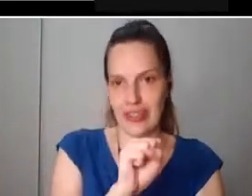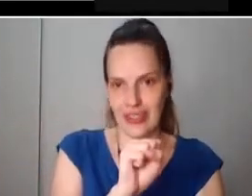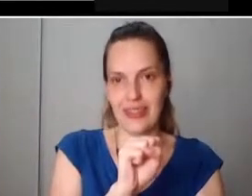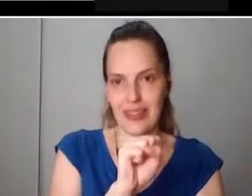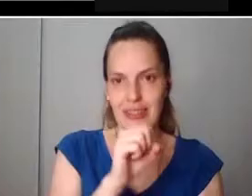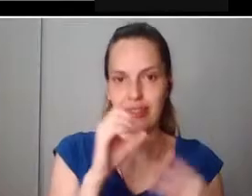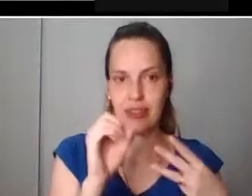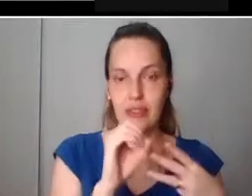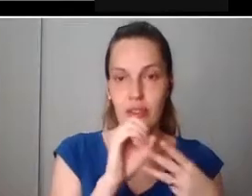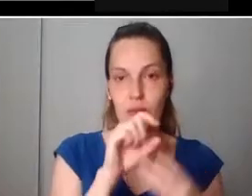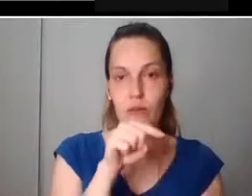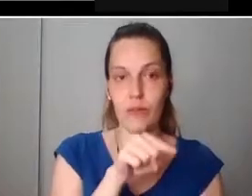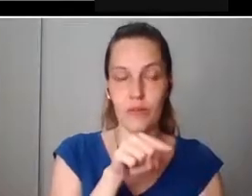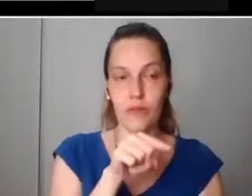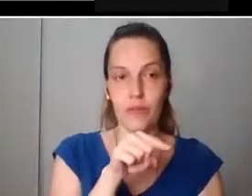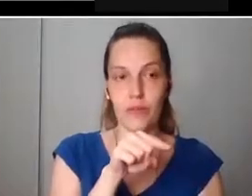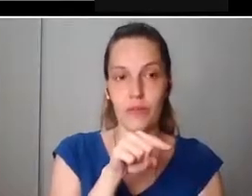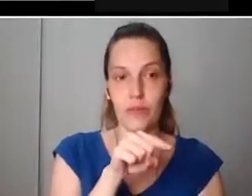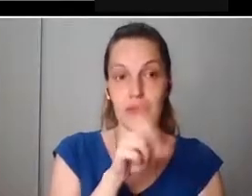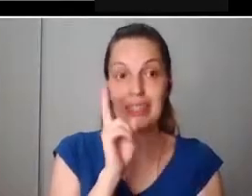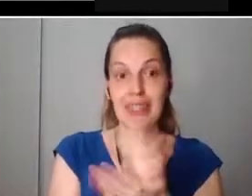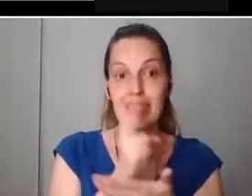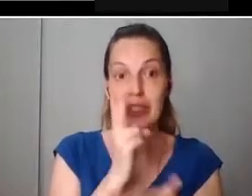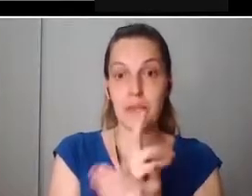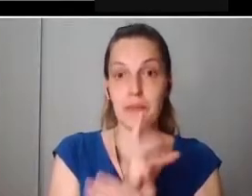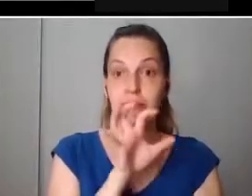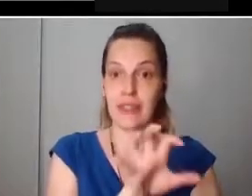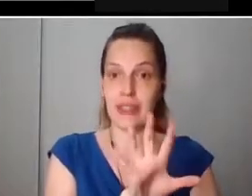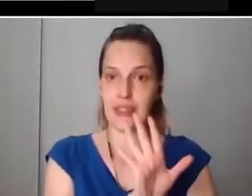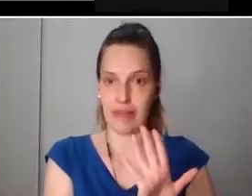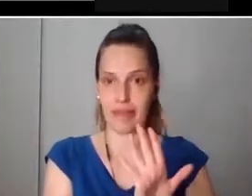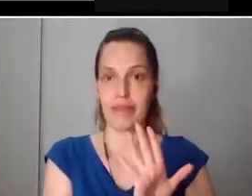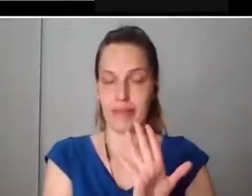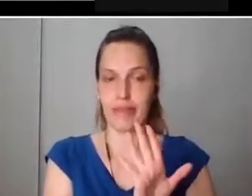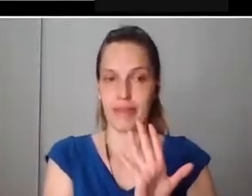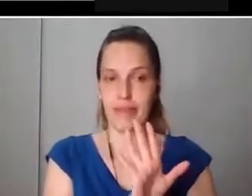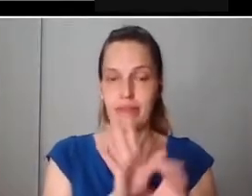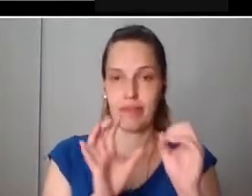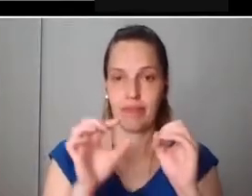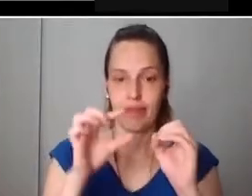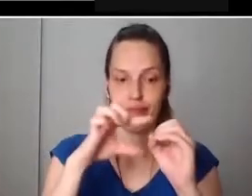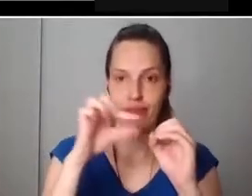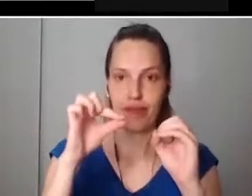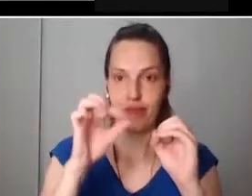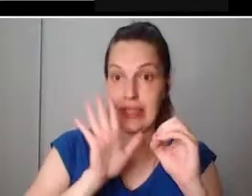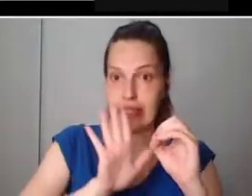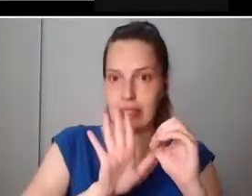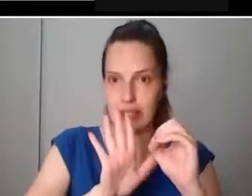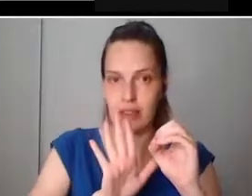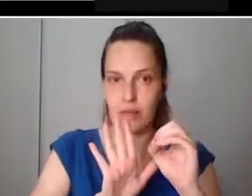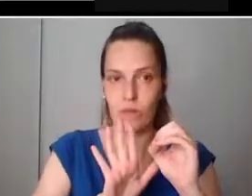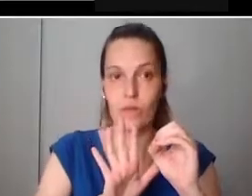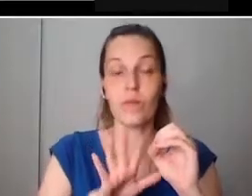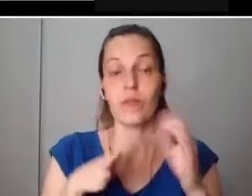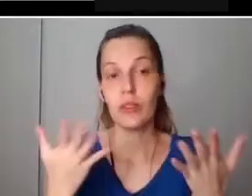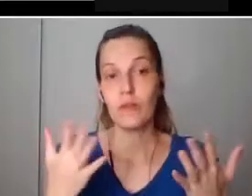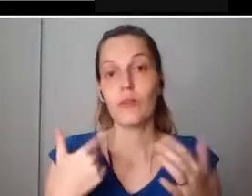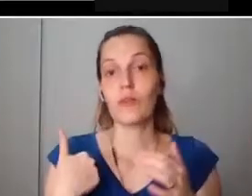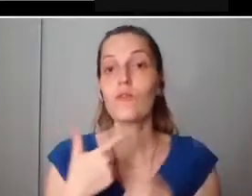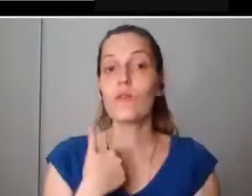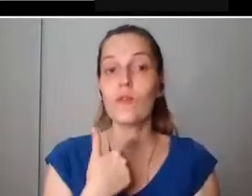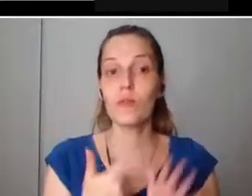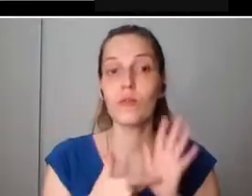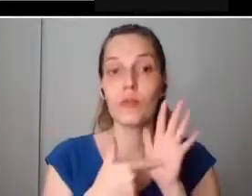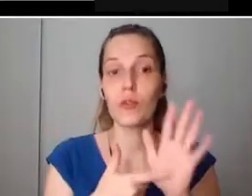ficasse sempre nessa posição. Então, isso eu gosto de mostrar, porque é importante para a gente ver como está sendo pensada a vacina, ela é